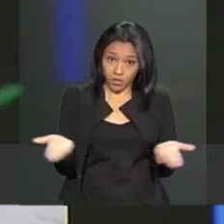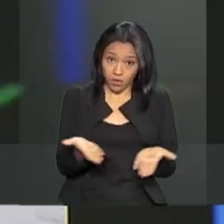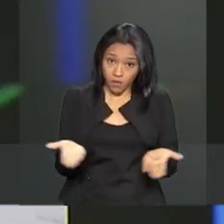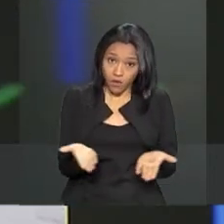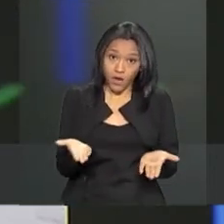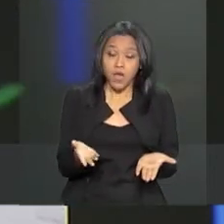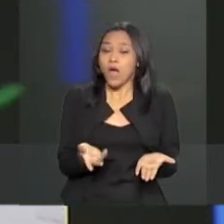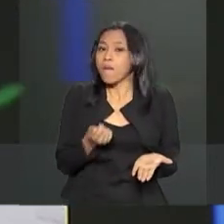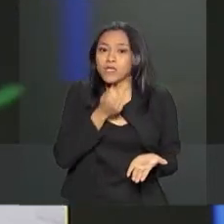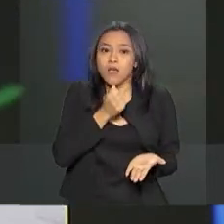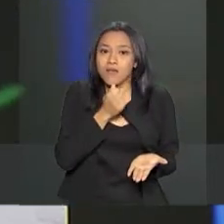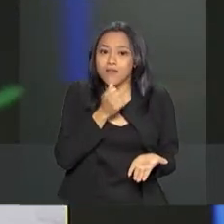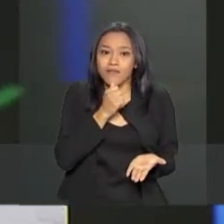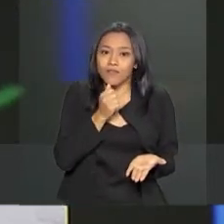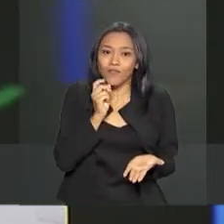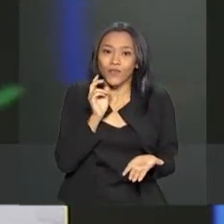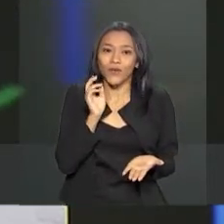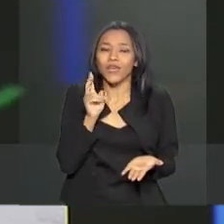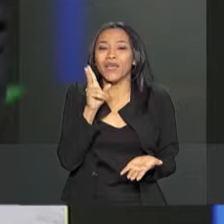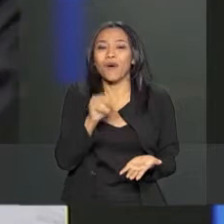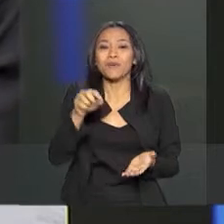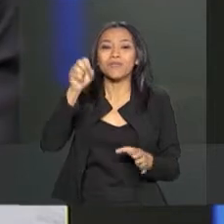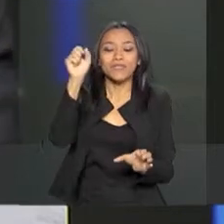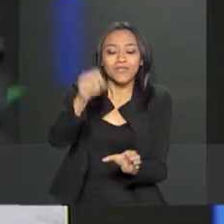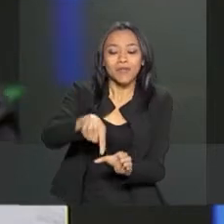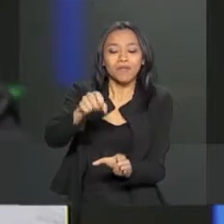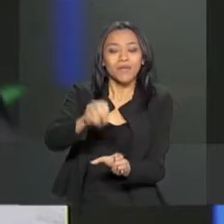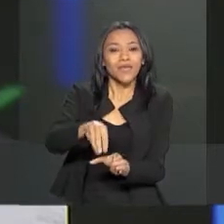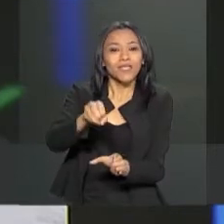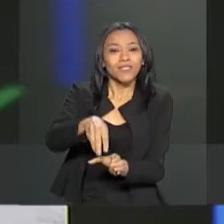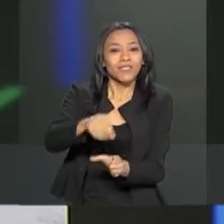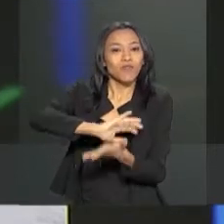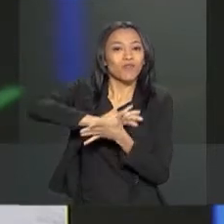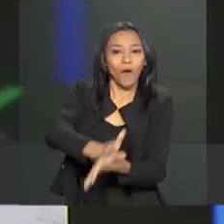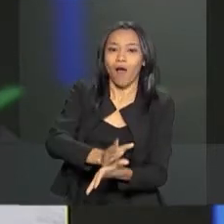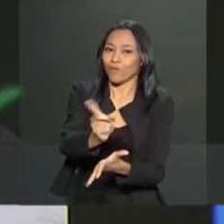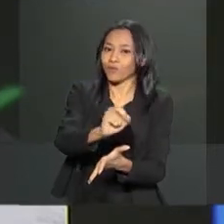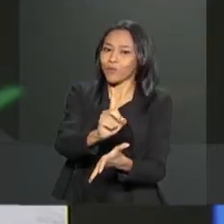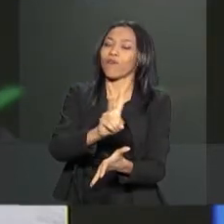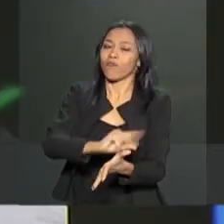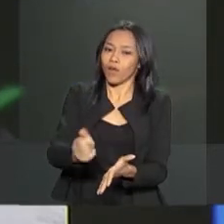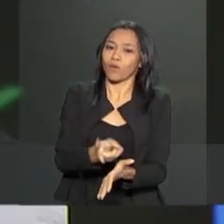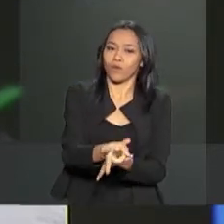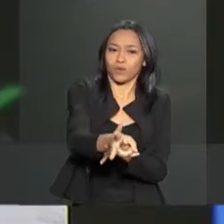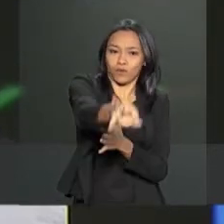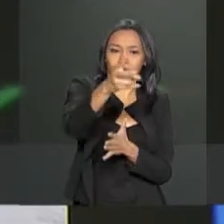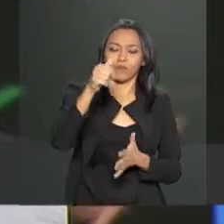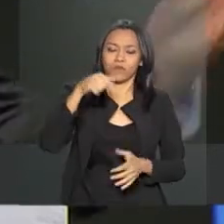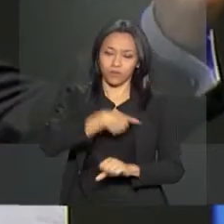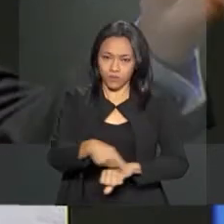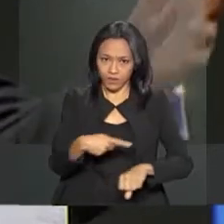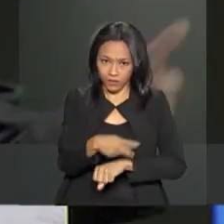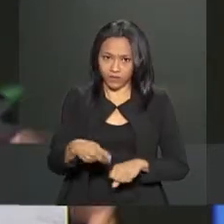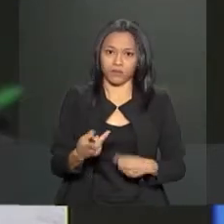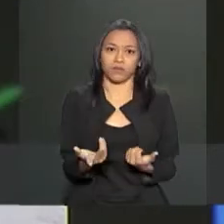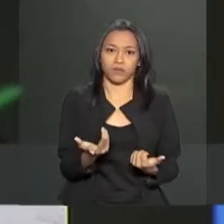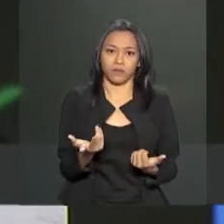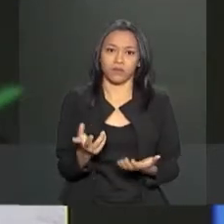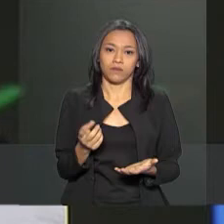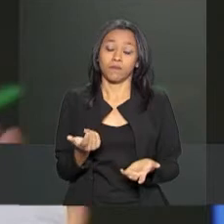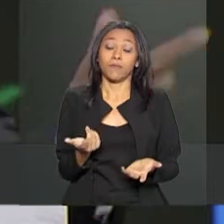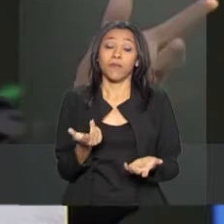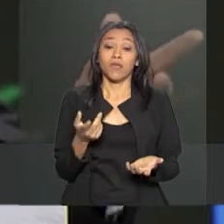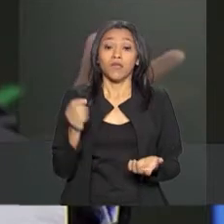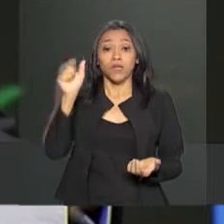não foram destruídas, apesar da trama que foi montada num dado momento no nosso país. Não é? O nosso Johnny